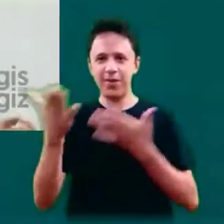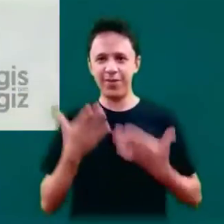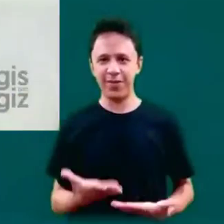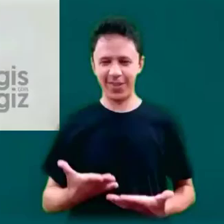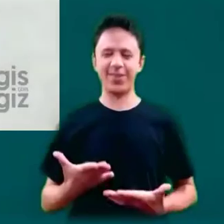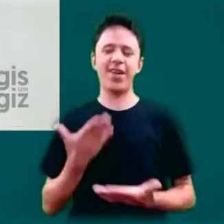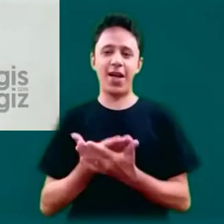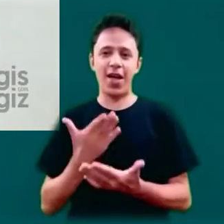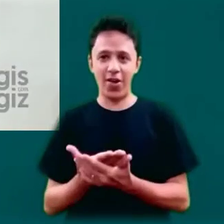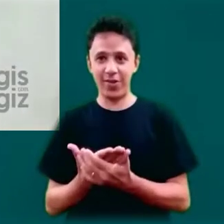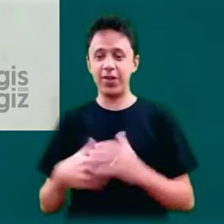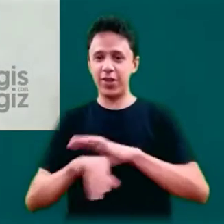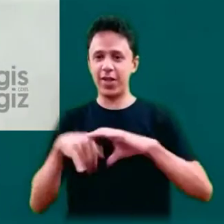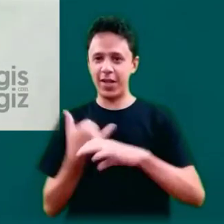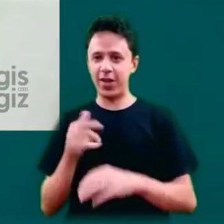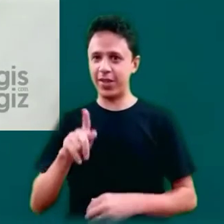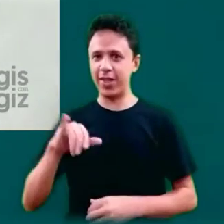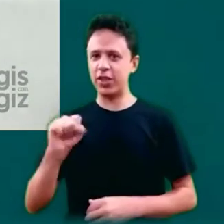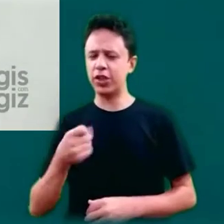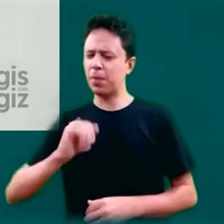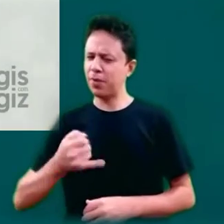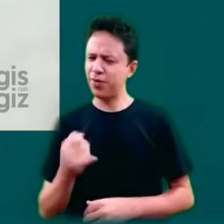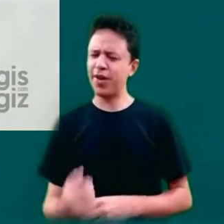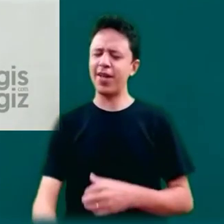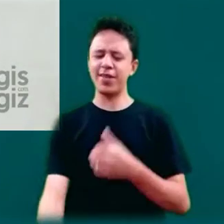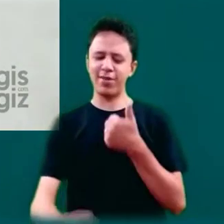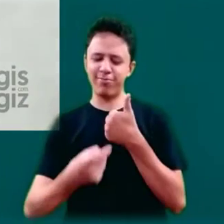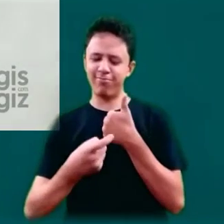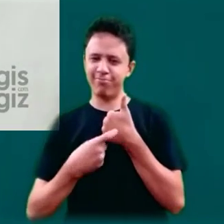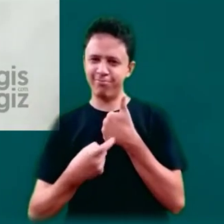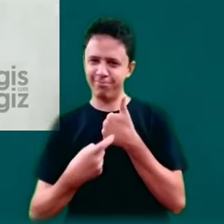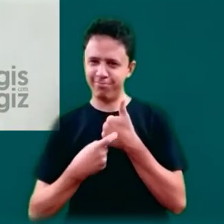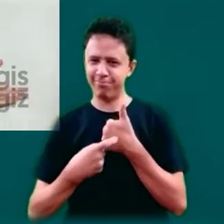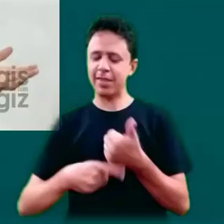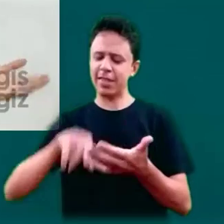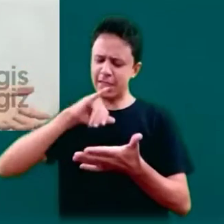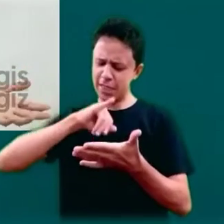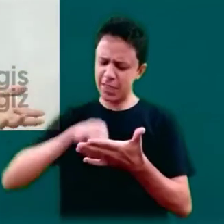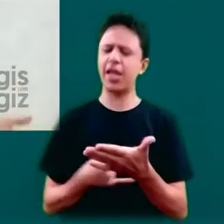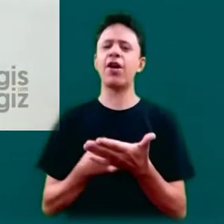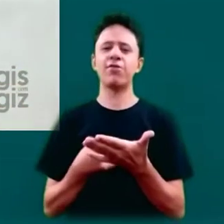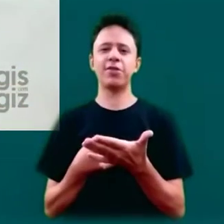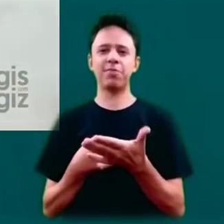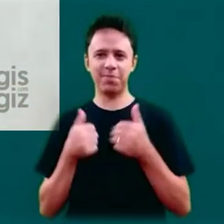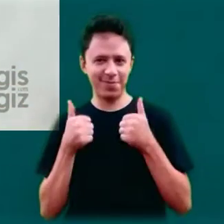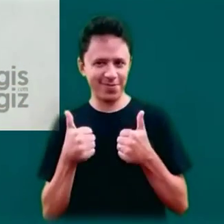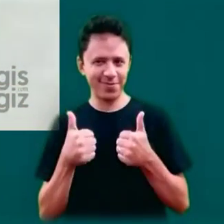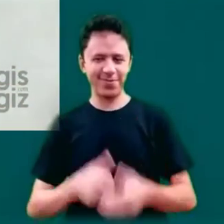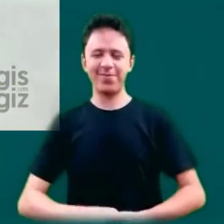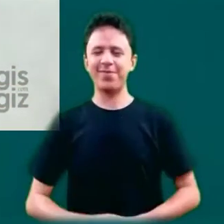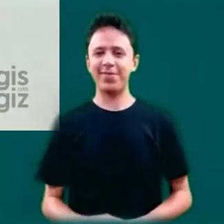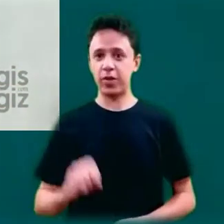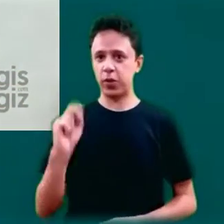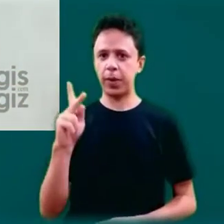Então sejam bem-vindos a mais uma aula no canal da Giz. Aproveita para se inscrever no canal, caso ainda você não seja inscrito, e deixa o